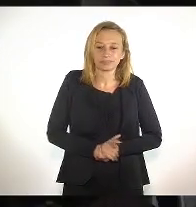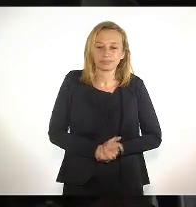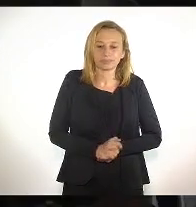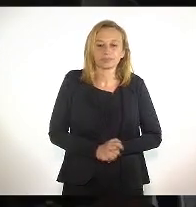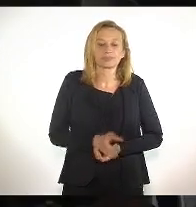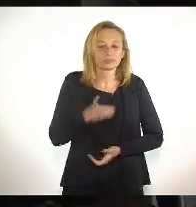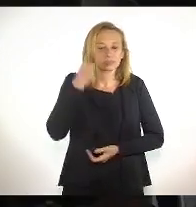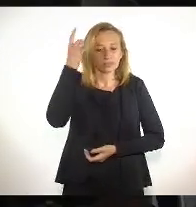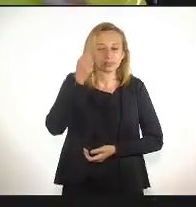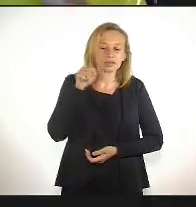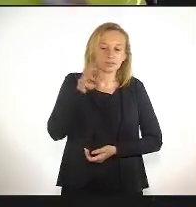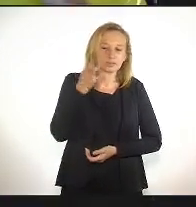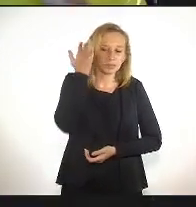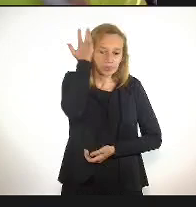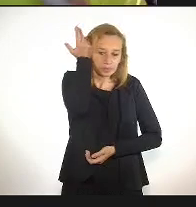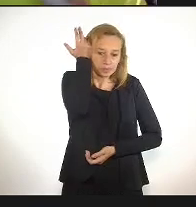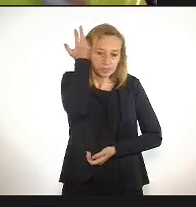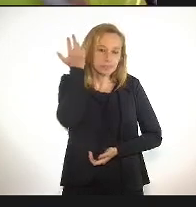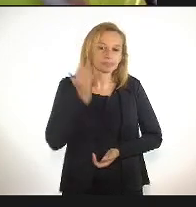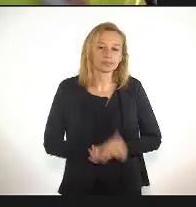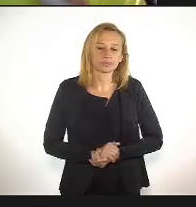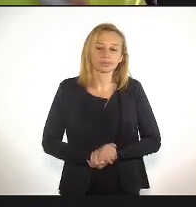Deputado Eliomar Coelho.